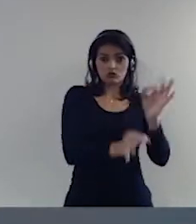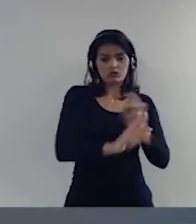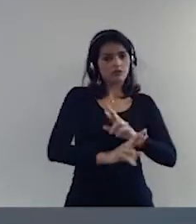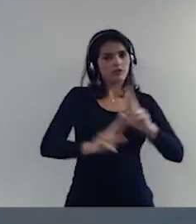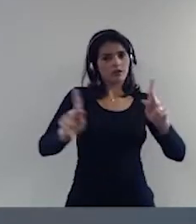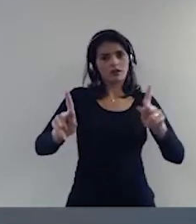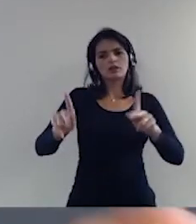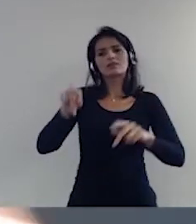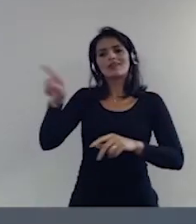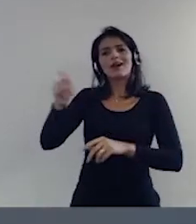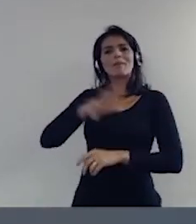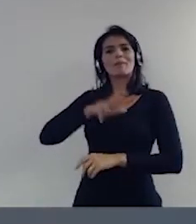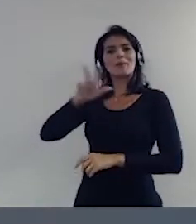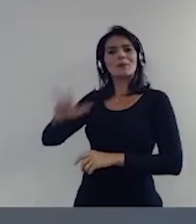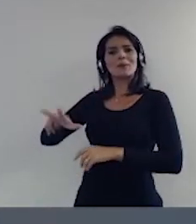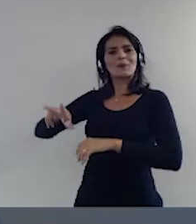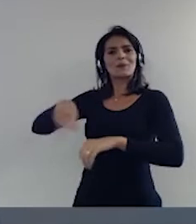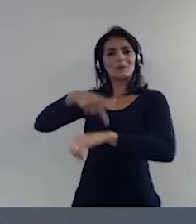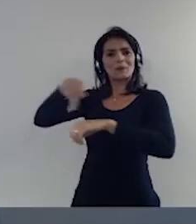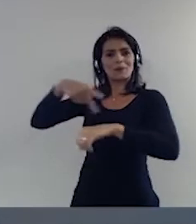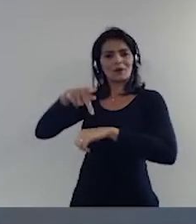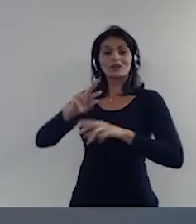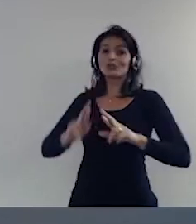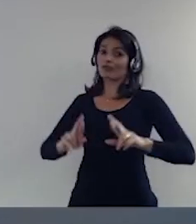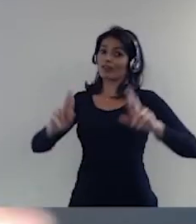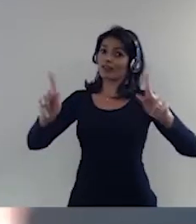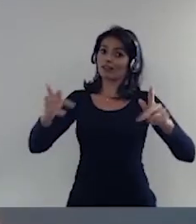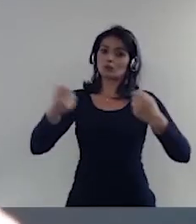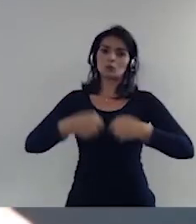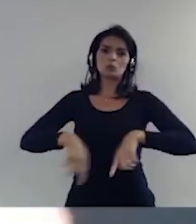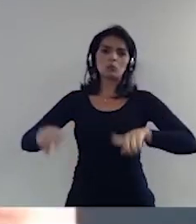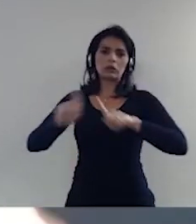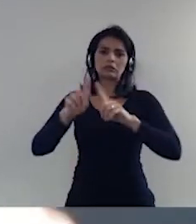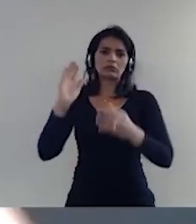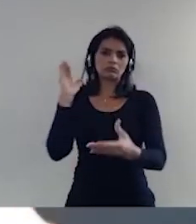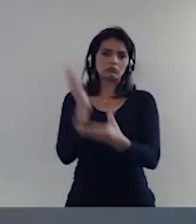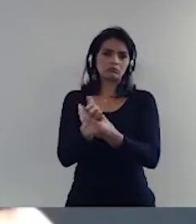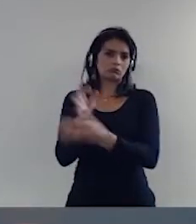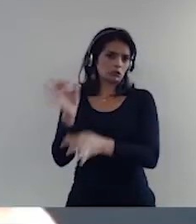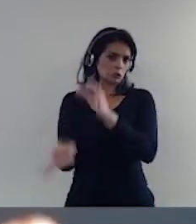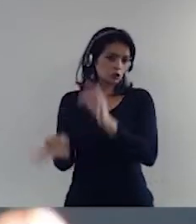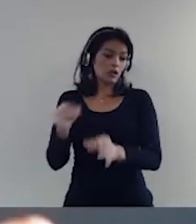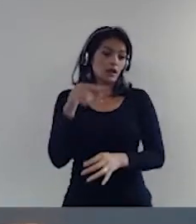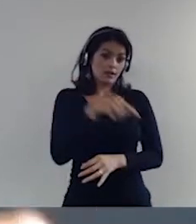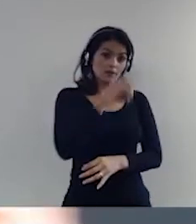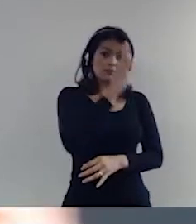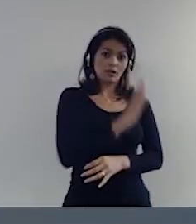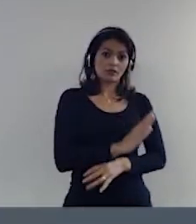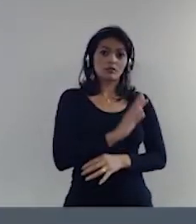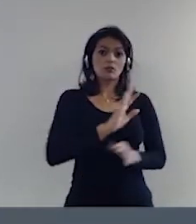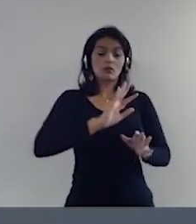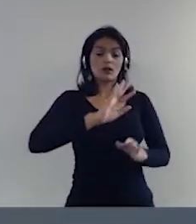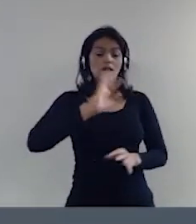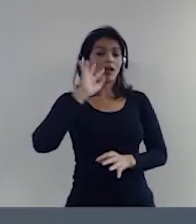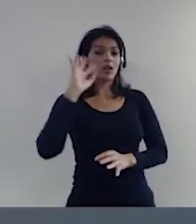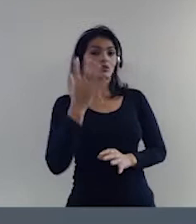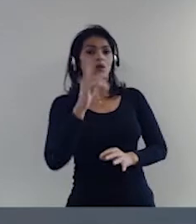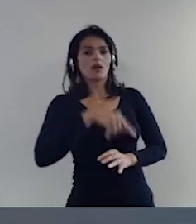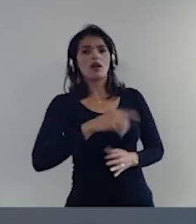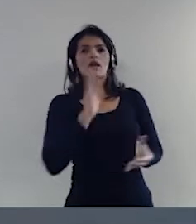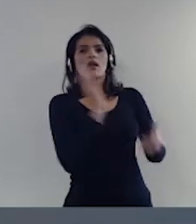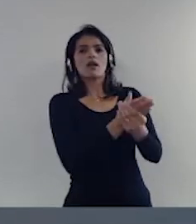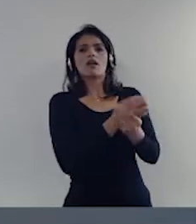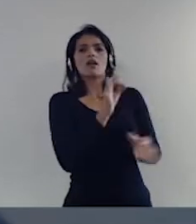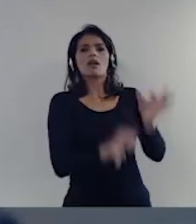do sistema português, sobre o qual a professora Paula Costa Silva poderá falar, no direito brasileiro a resolução é em juízo. Por isso que o 479 fala em